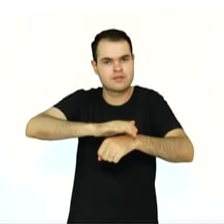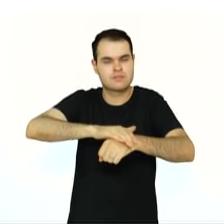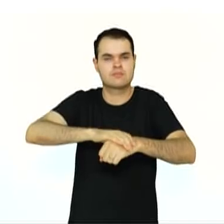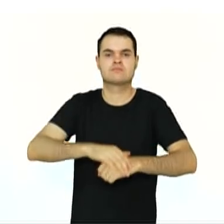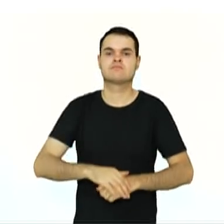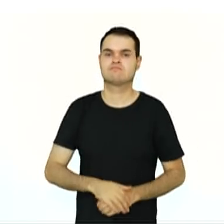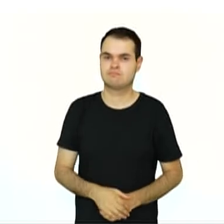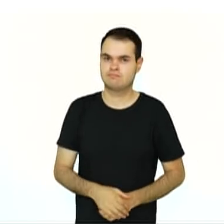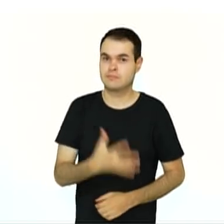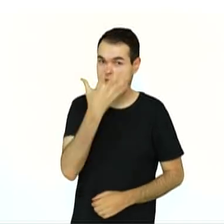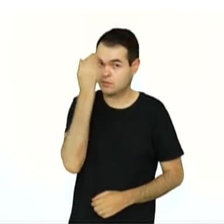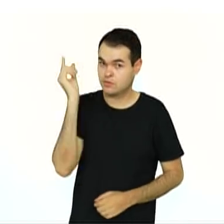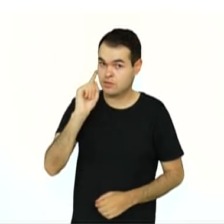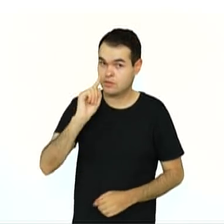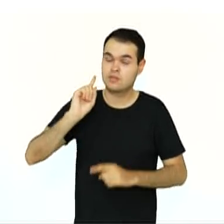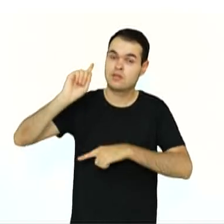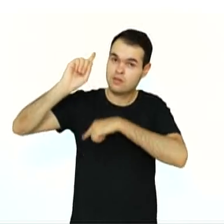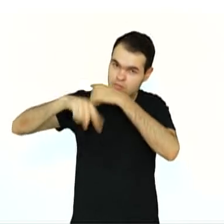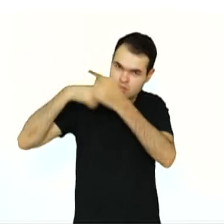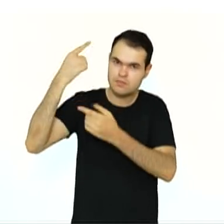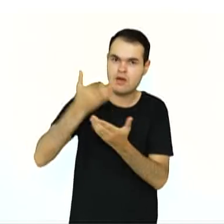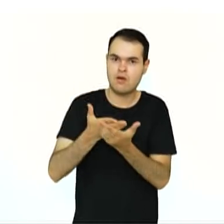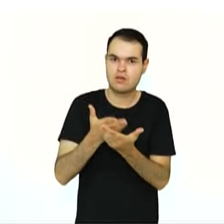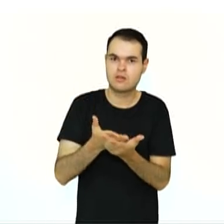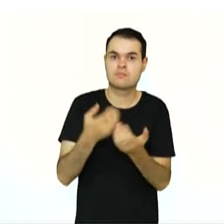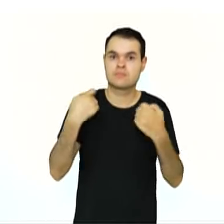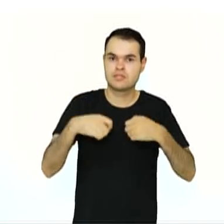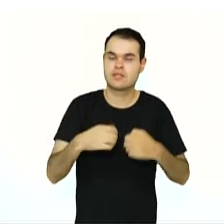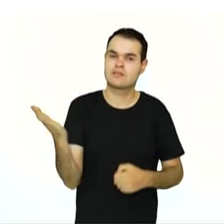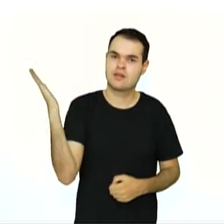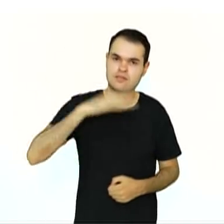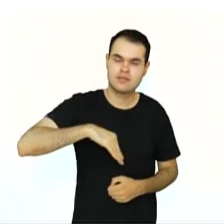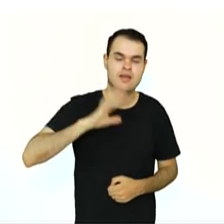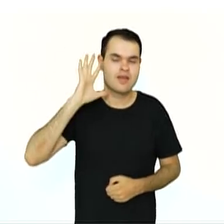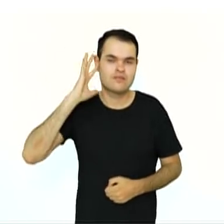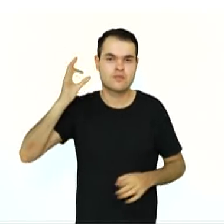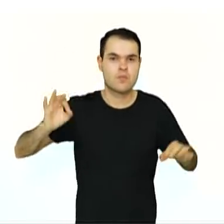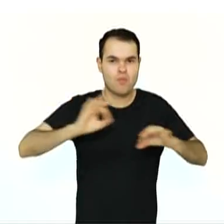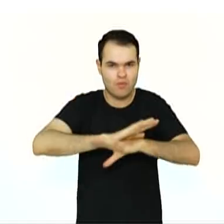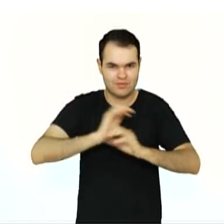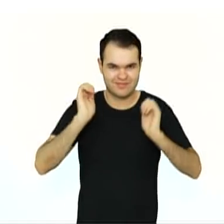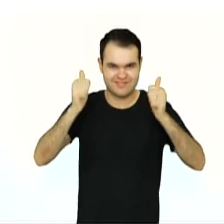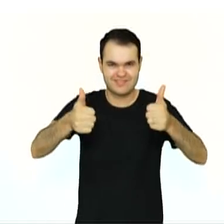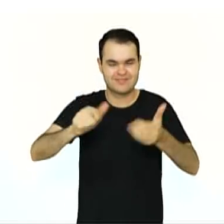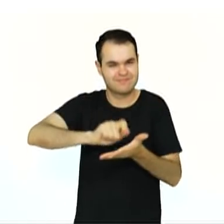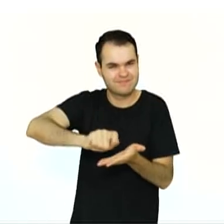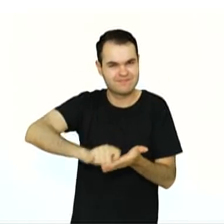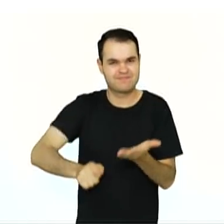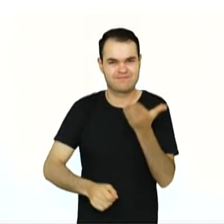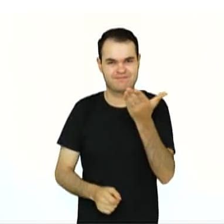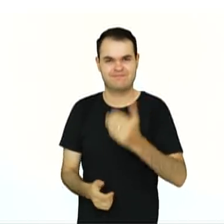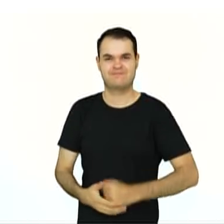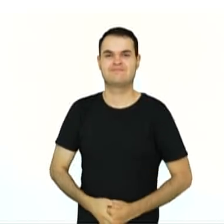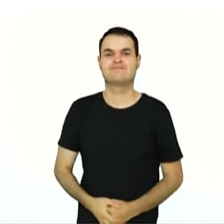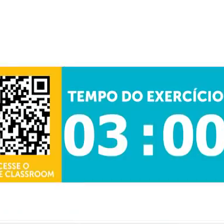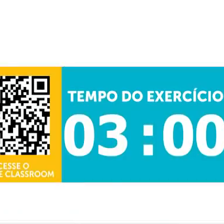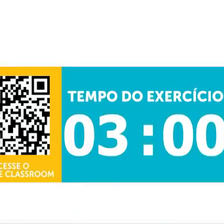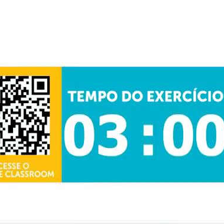anotação. E não esqueça, na próxima aula você tem que trazer essa anotação resolvida para mim, beleza? Então anote aí.